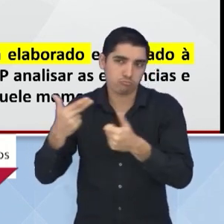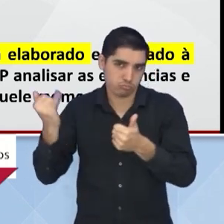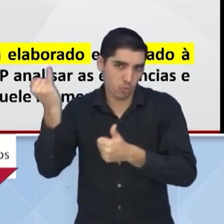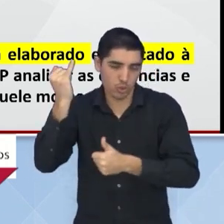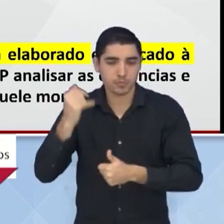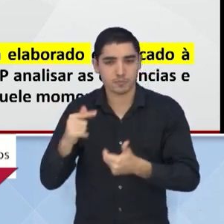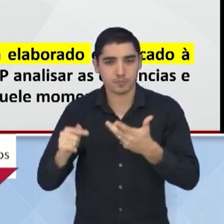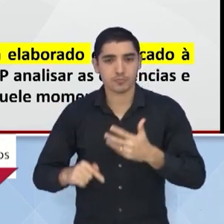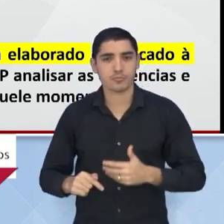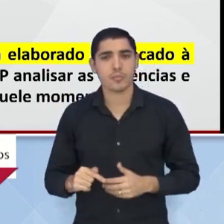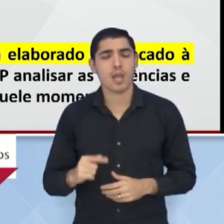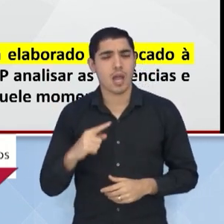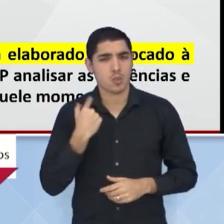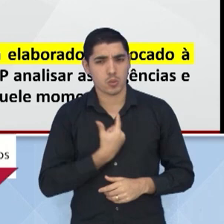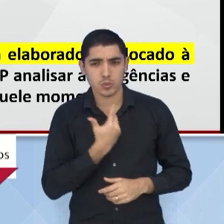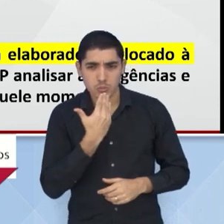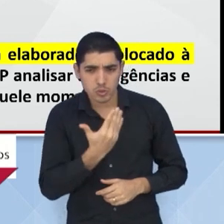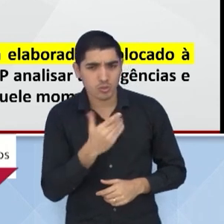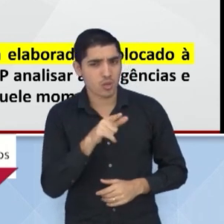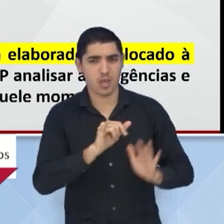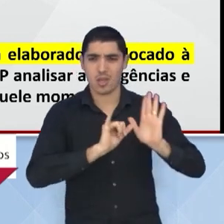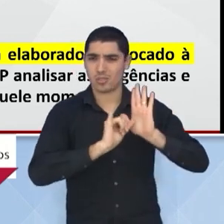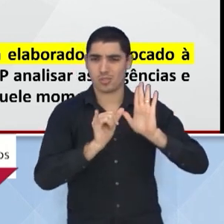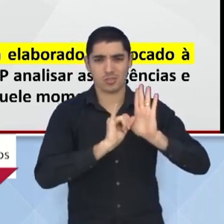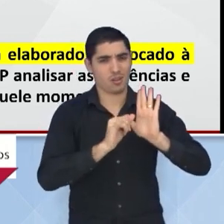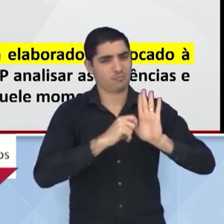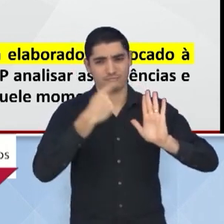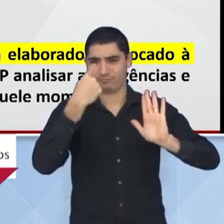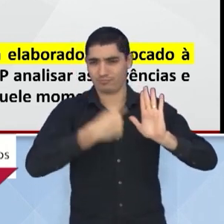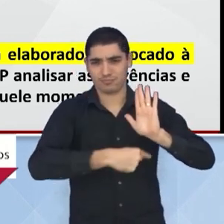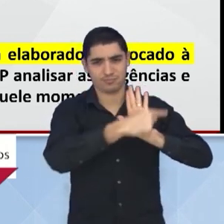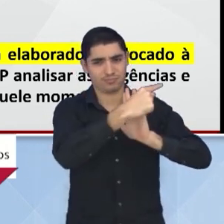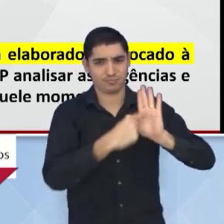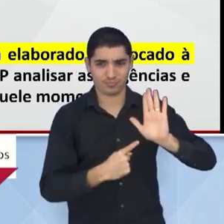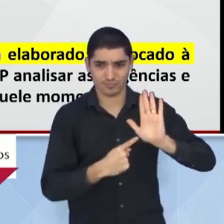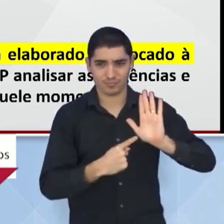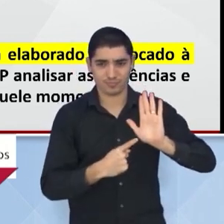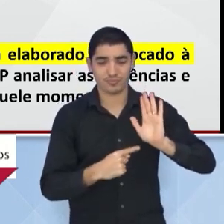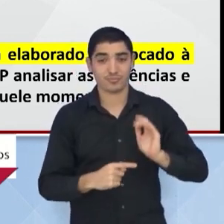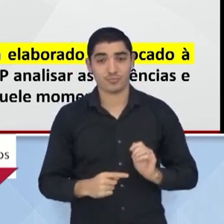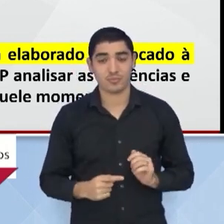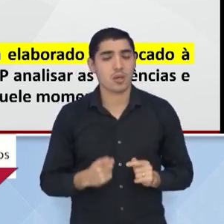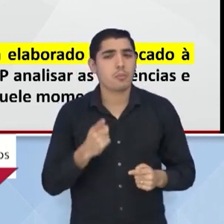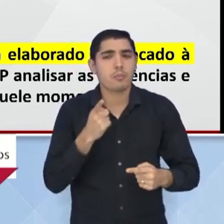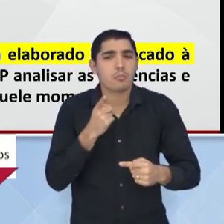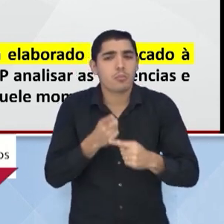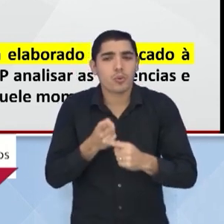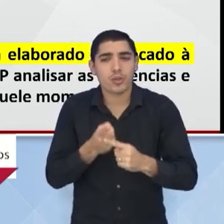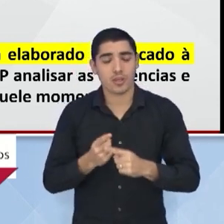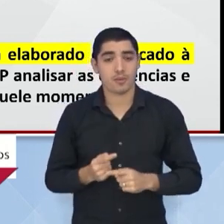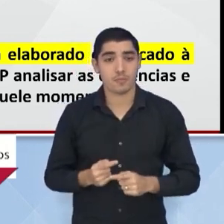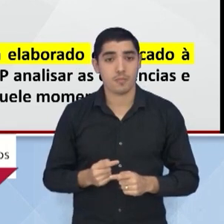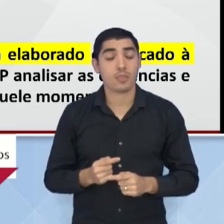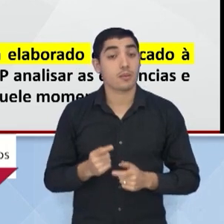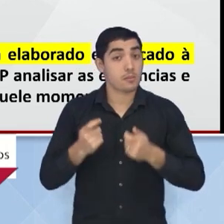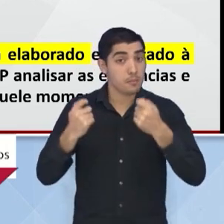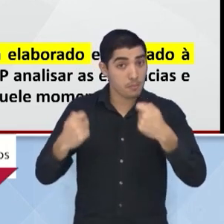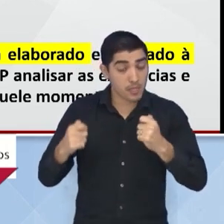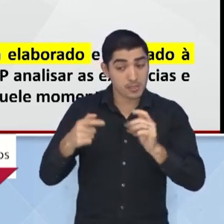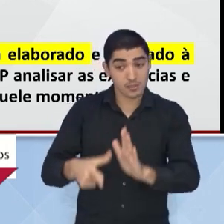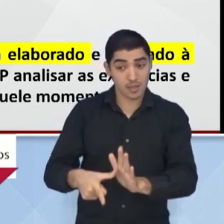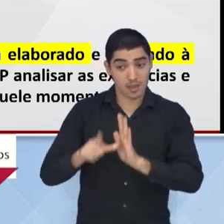teve aqui uma um pedido de suspensão do edital que foi indeferido por quê Porque a existência de um estudo técnico